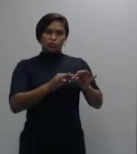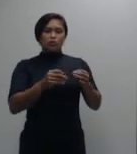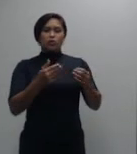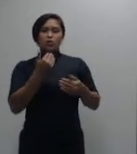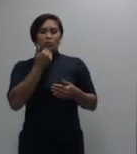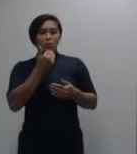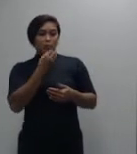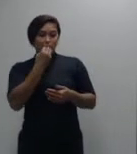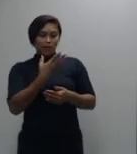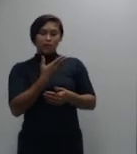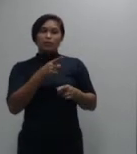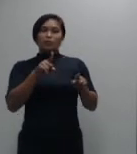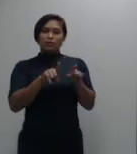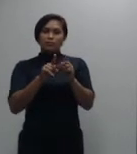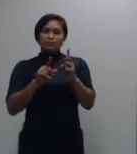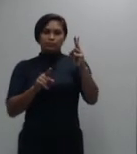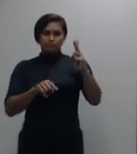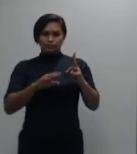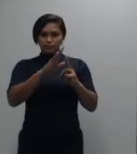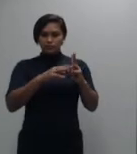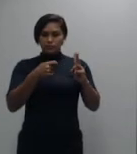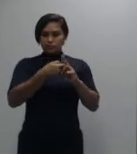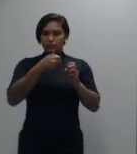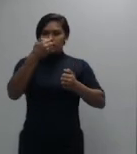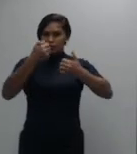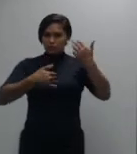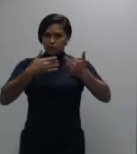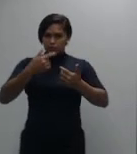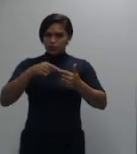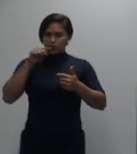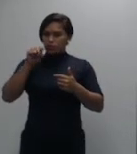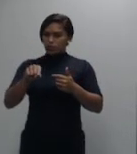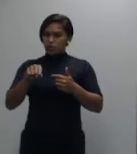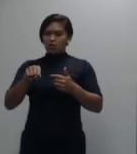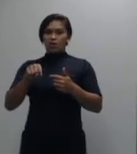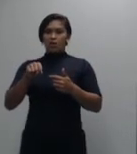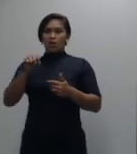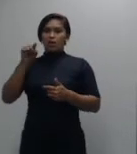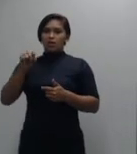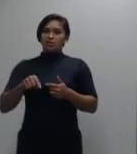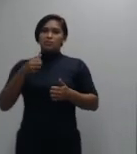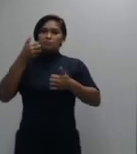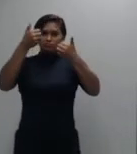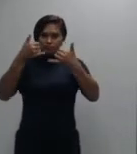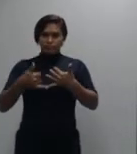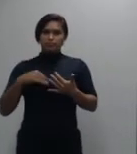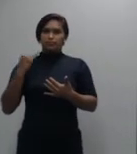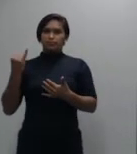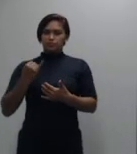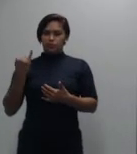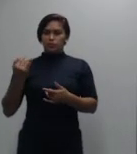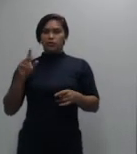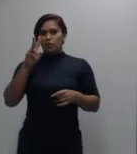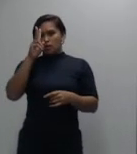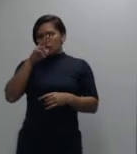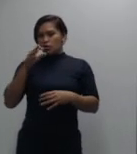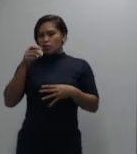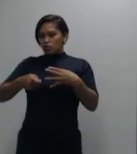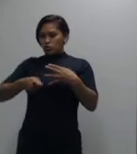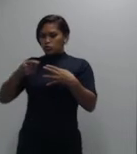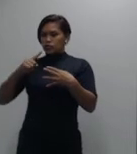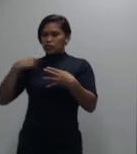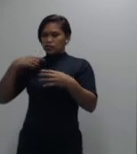e na fundamentação Esse é o ponto fundamental perceber na fundamentação o juiz que ela